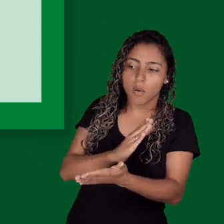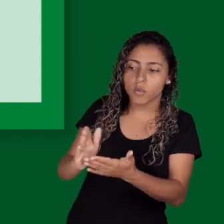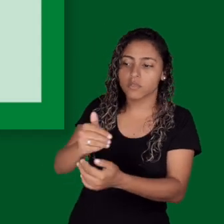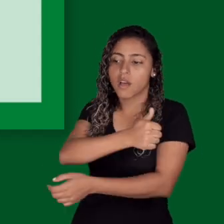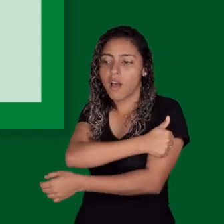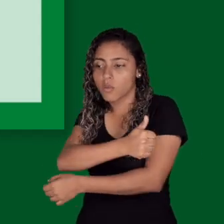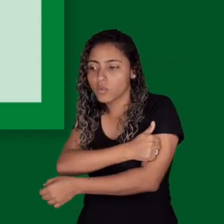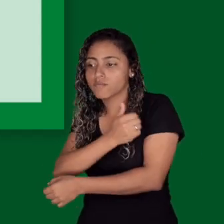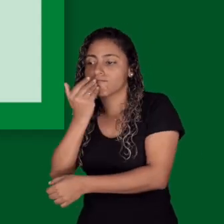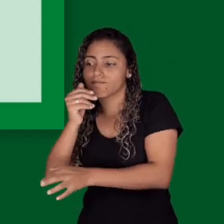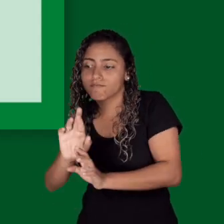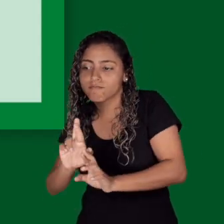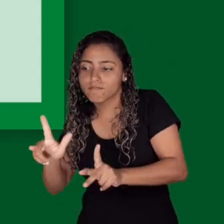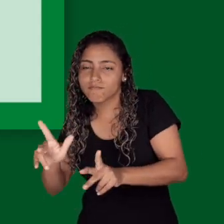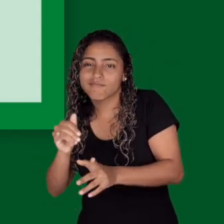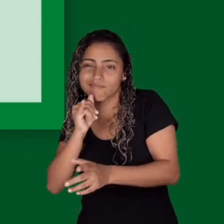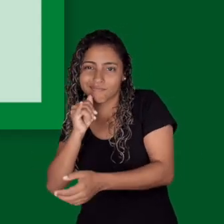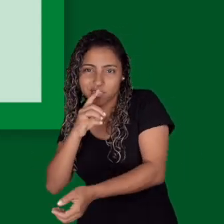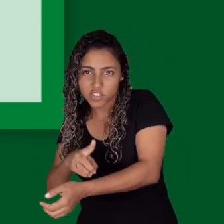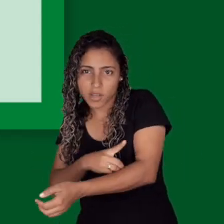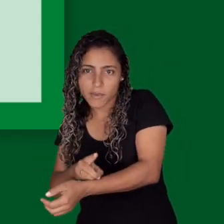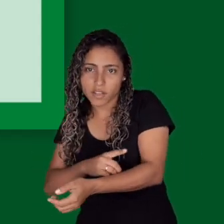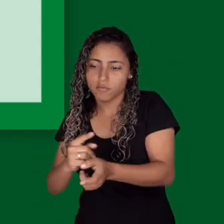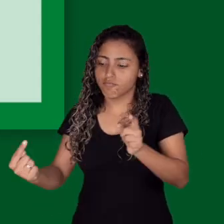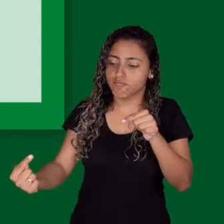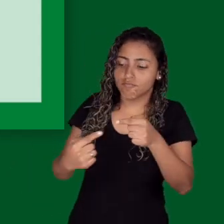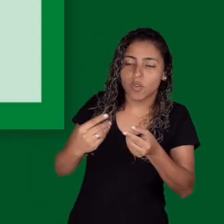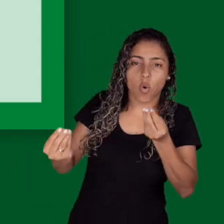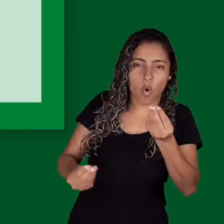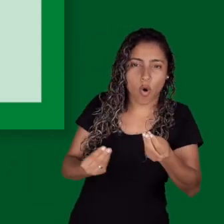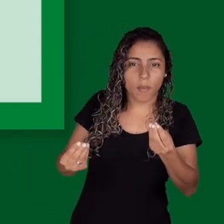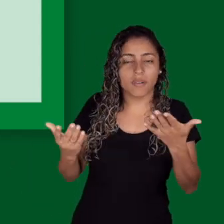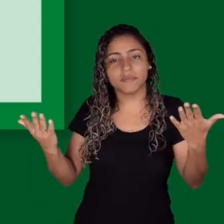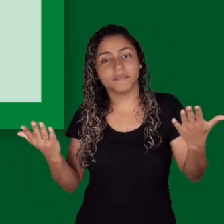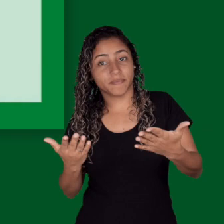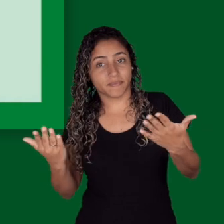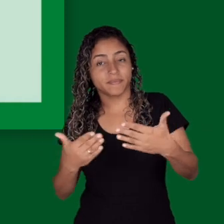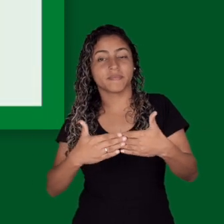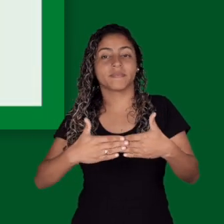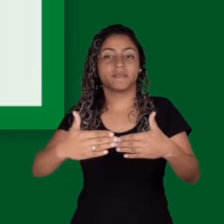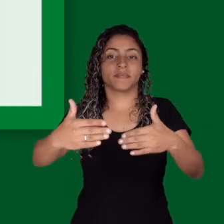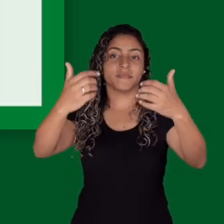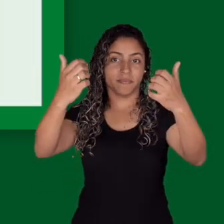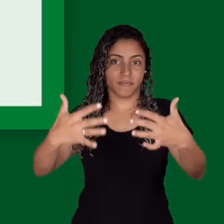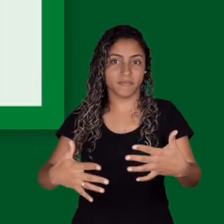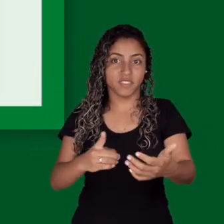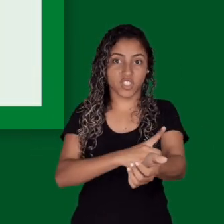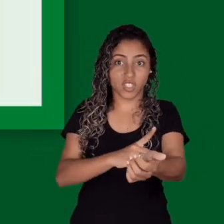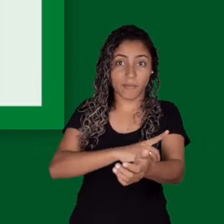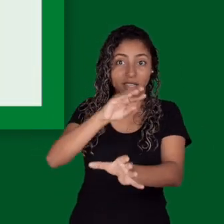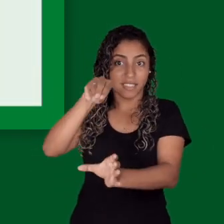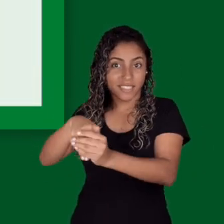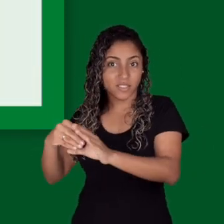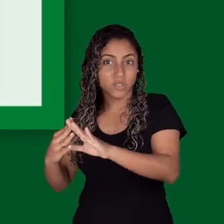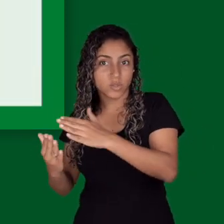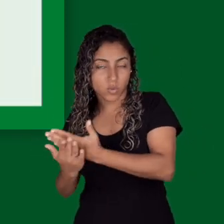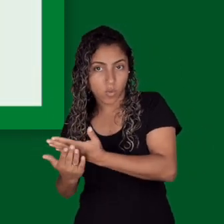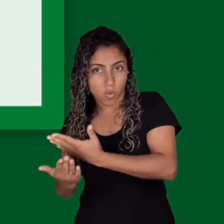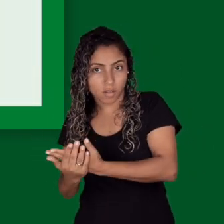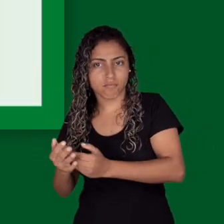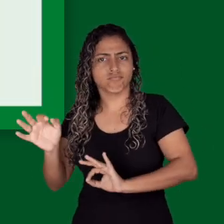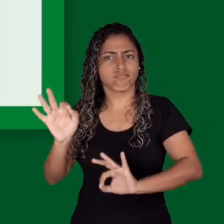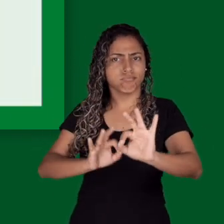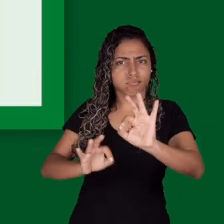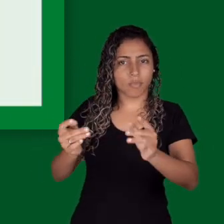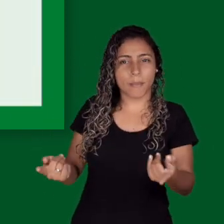deles para os alunos que têm necessidades alimentares especiais e, nesse caso, os alunos com diabetes. Então, nós vamos falar um pouco sobre diabetes nas escolas,